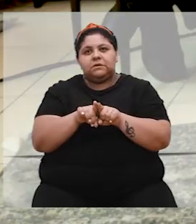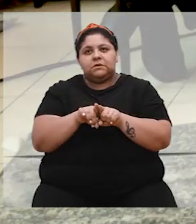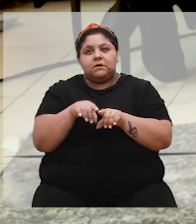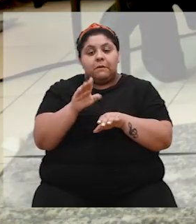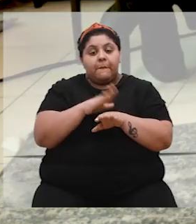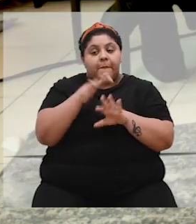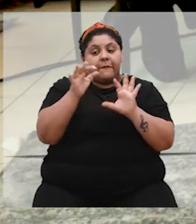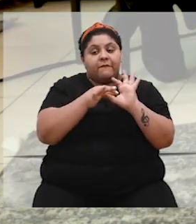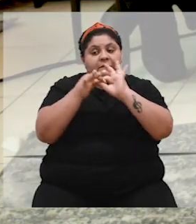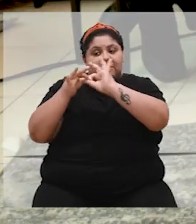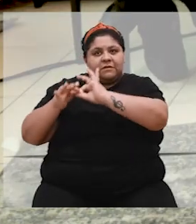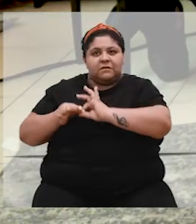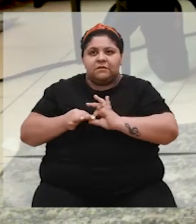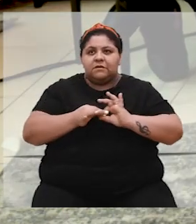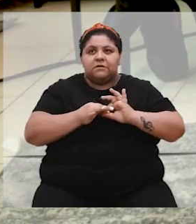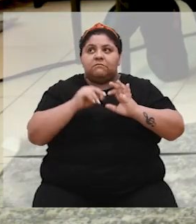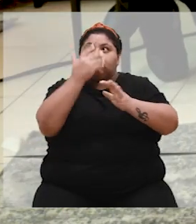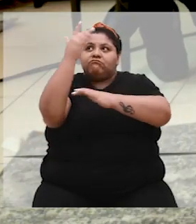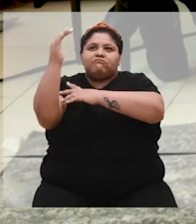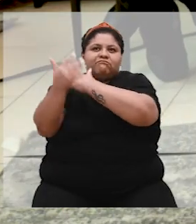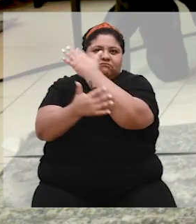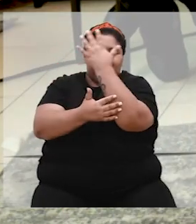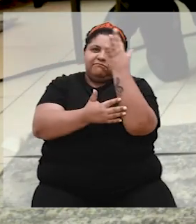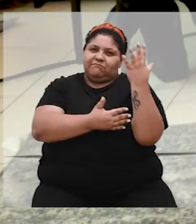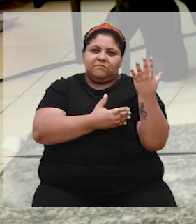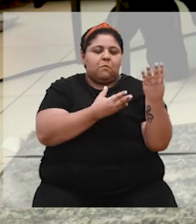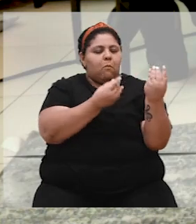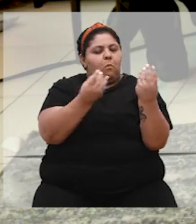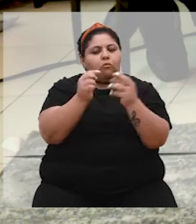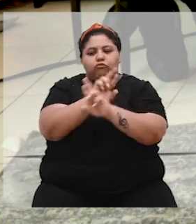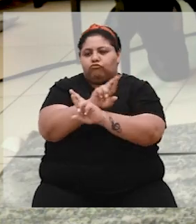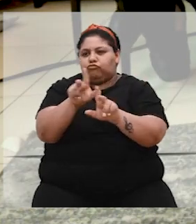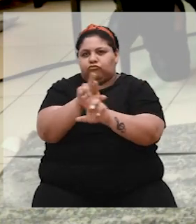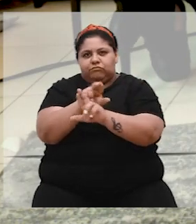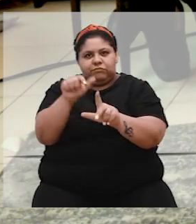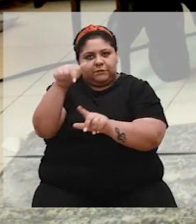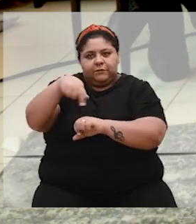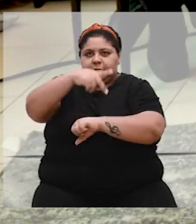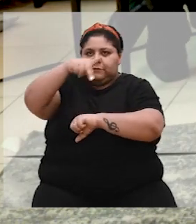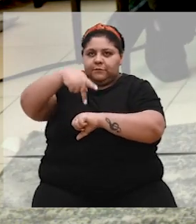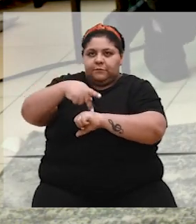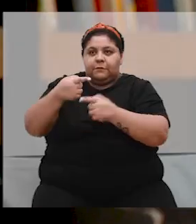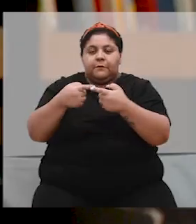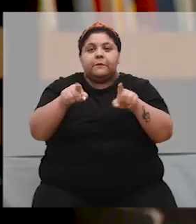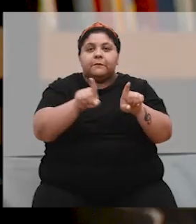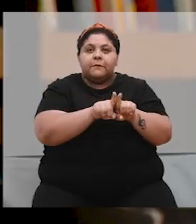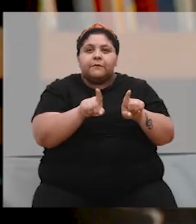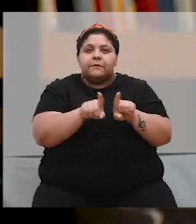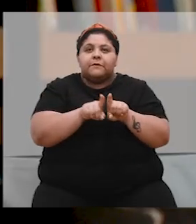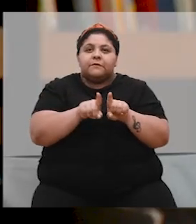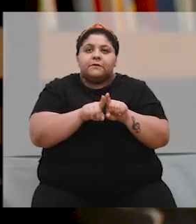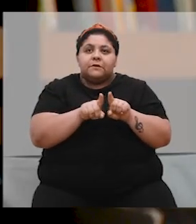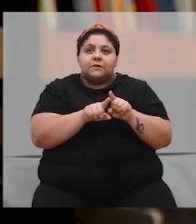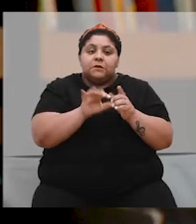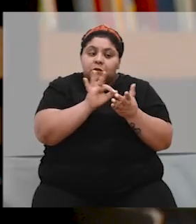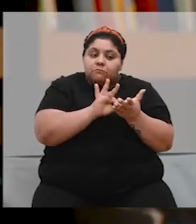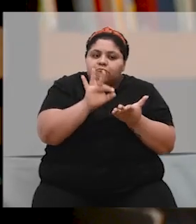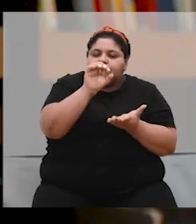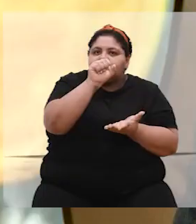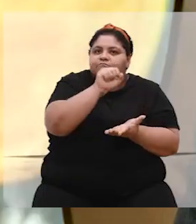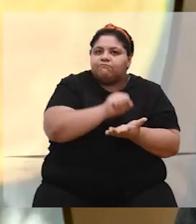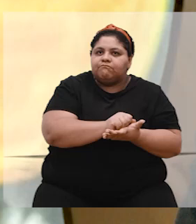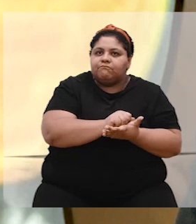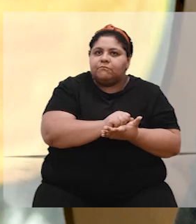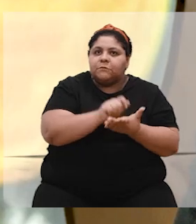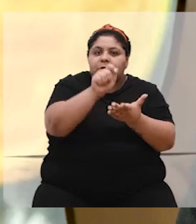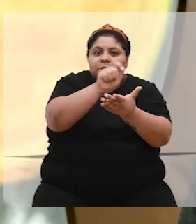inclusive mais integrada à paisagem, e as paisagens são muito diversas no nosso país, como também se